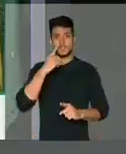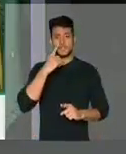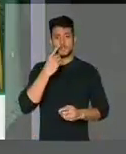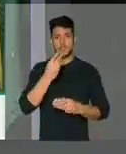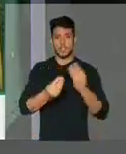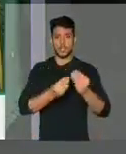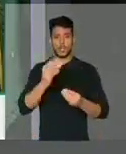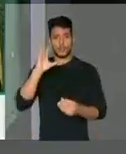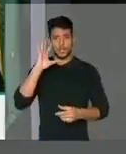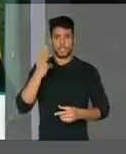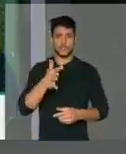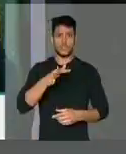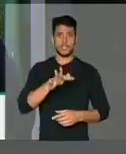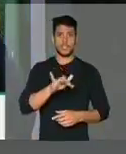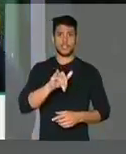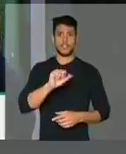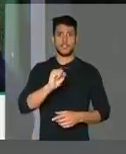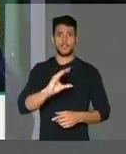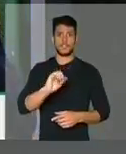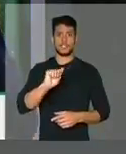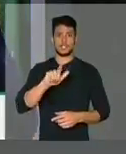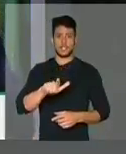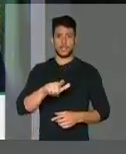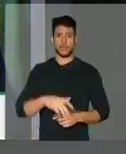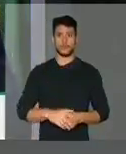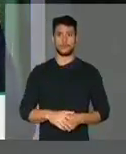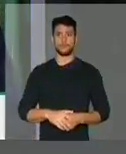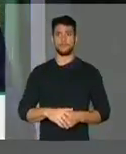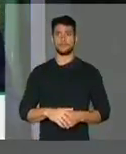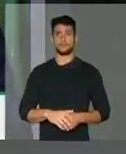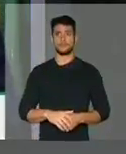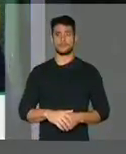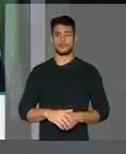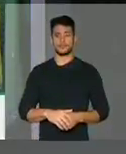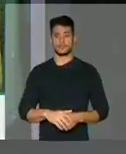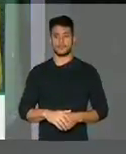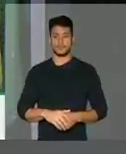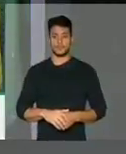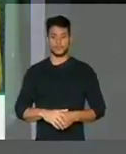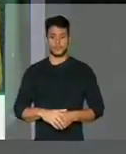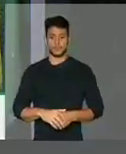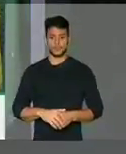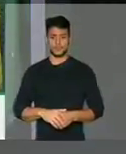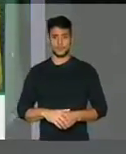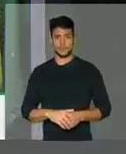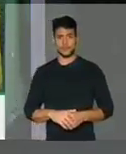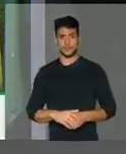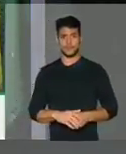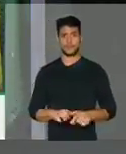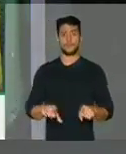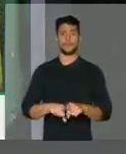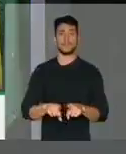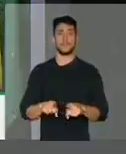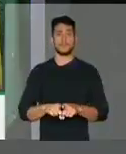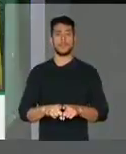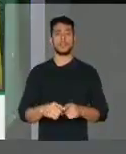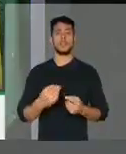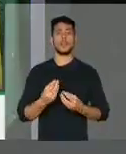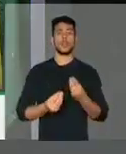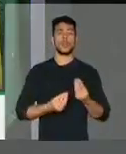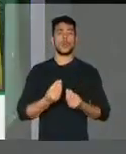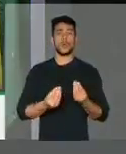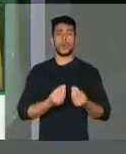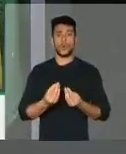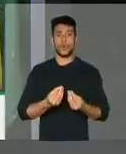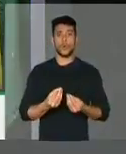fiscal. Do lado da receita, que é a reforma tributária, simplificadora, tecnológica, do lado da despesa,